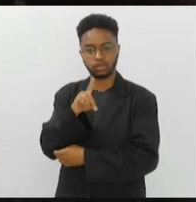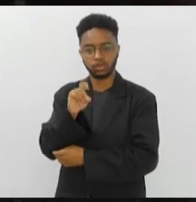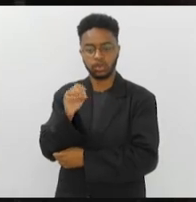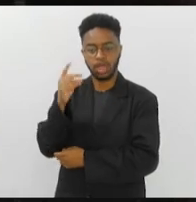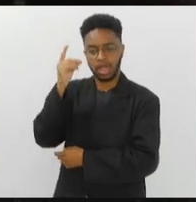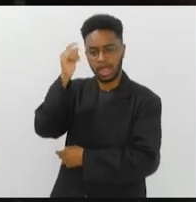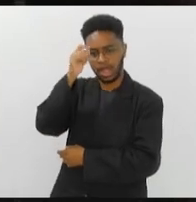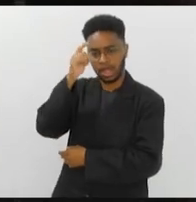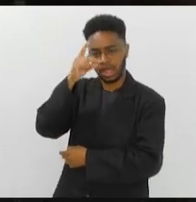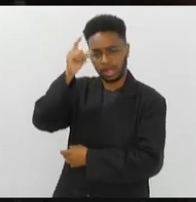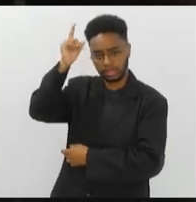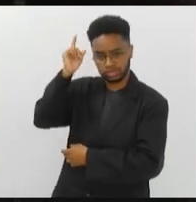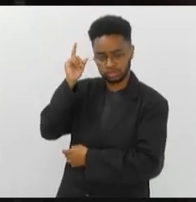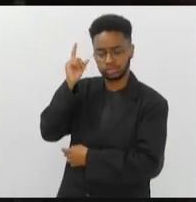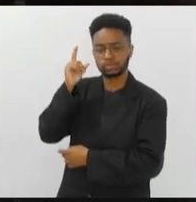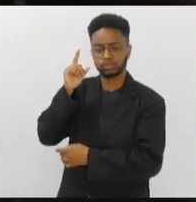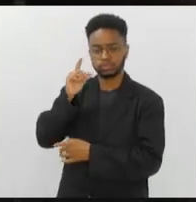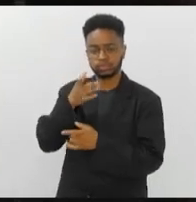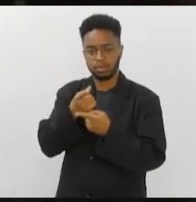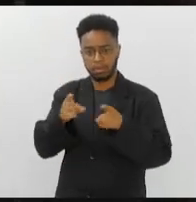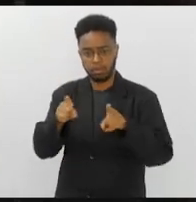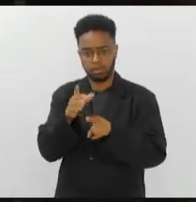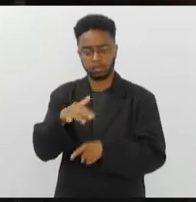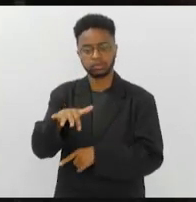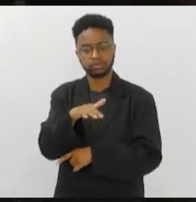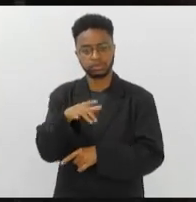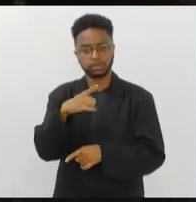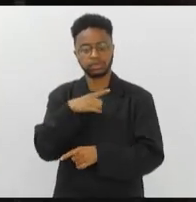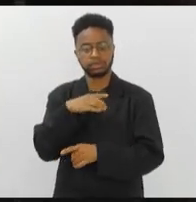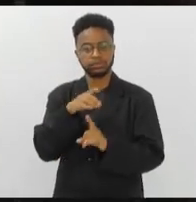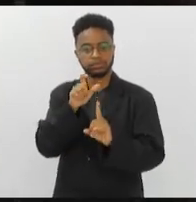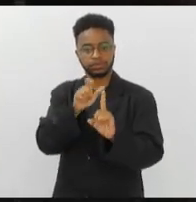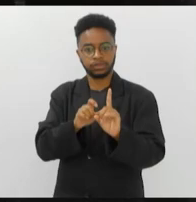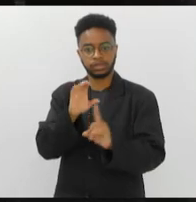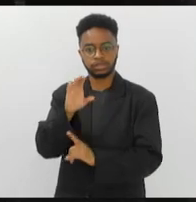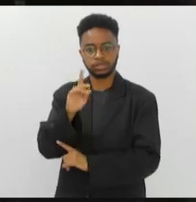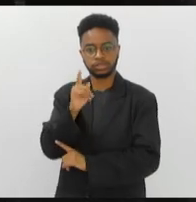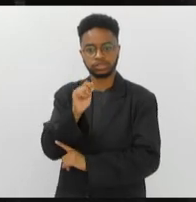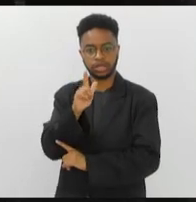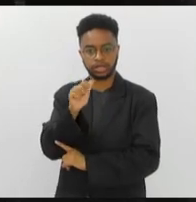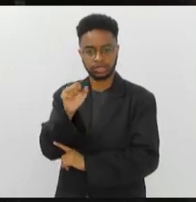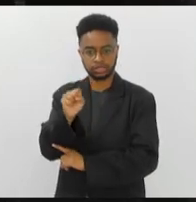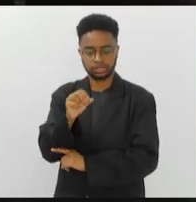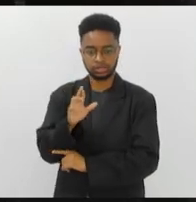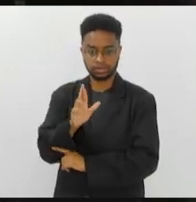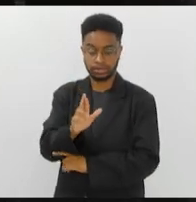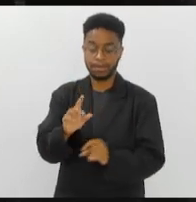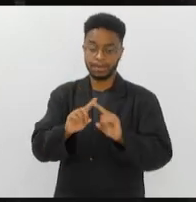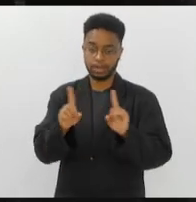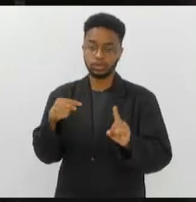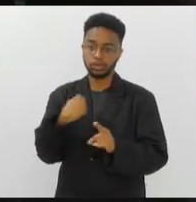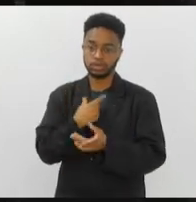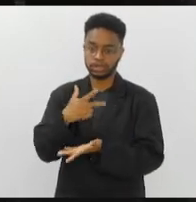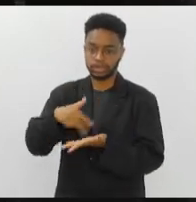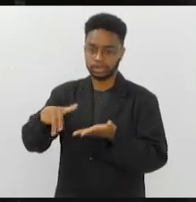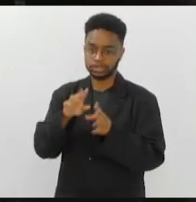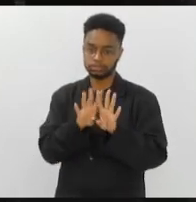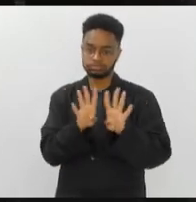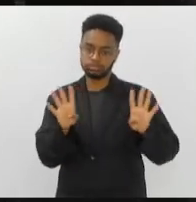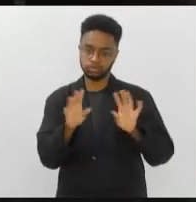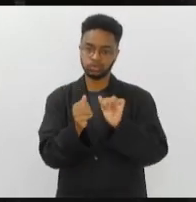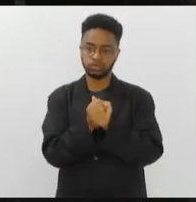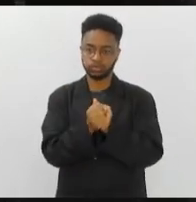nosso querido Sami Chagas, principal representante. Mas aí nós viramos os bailarinos, né, mais